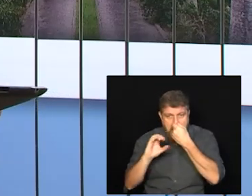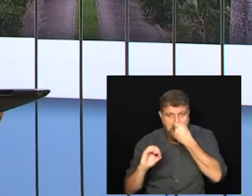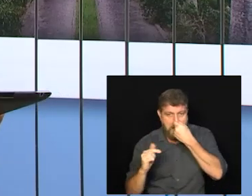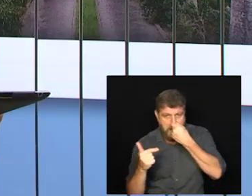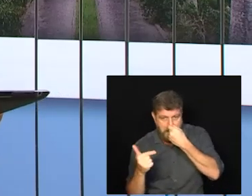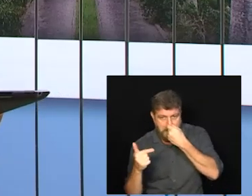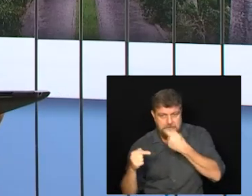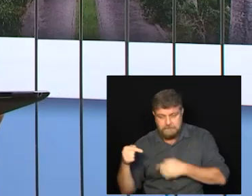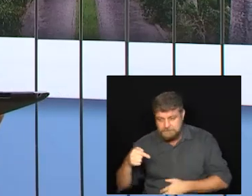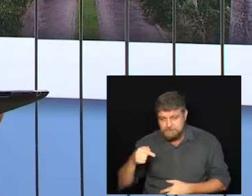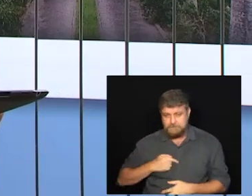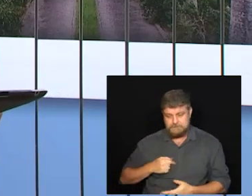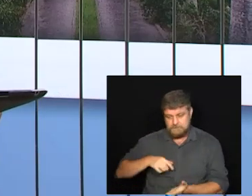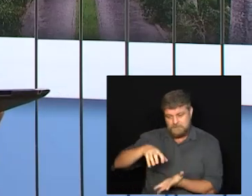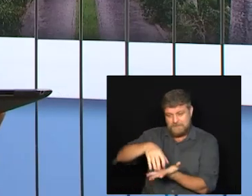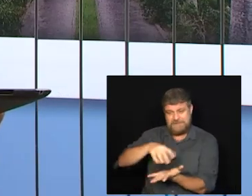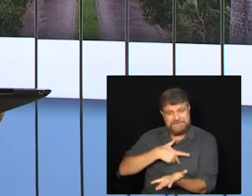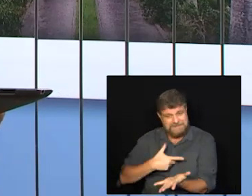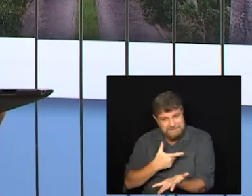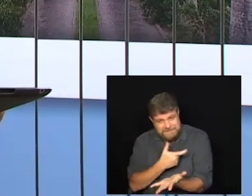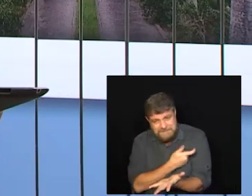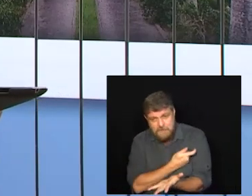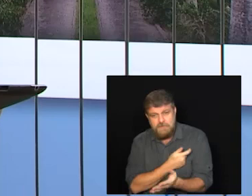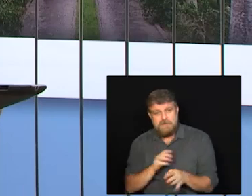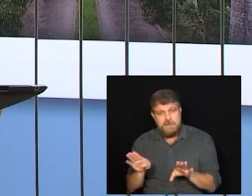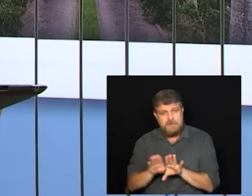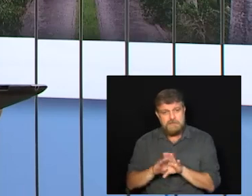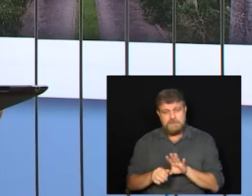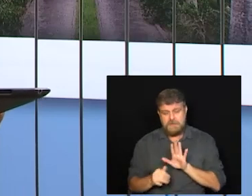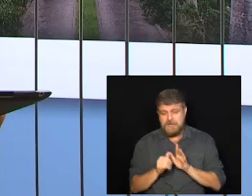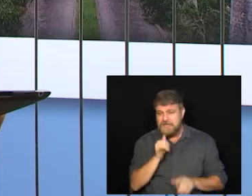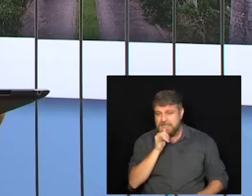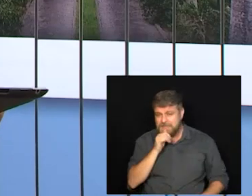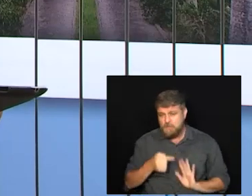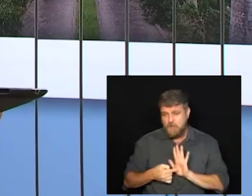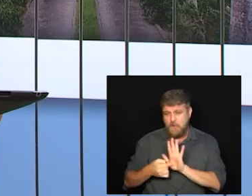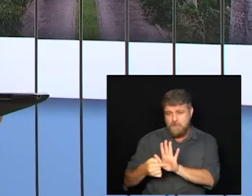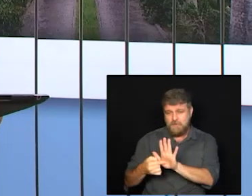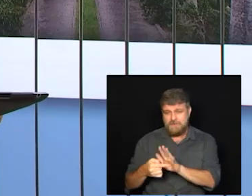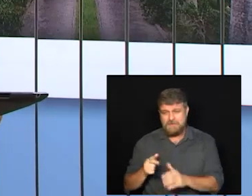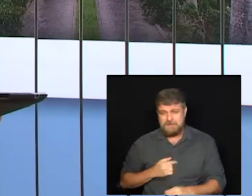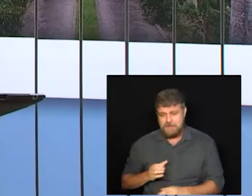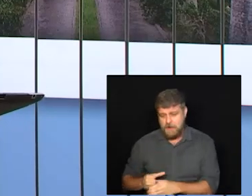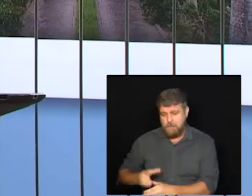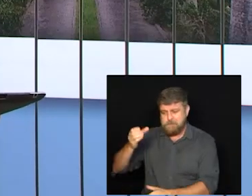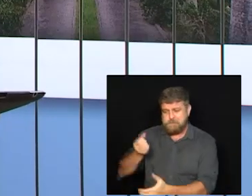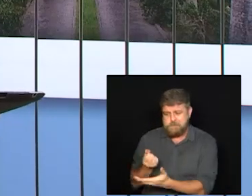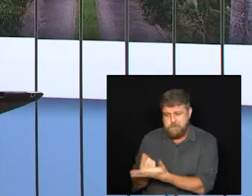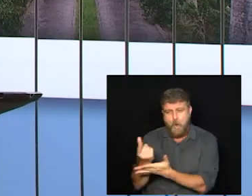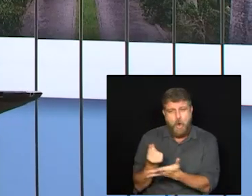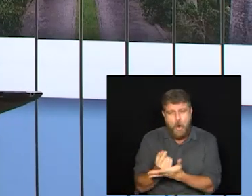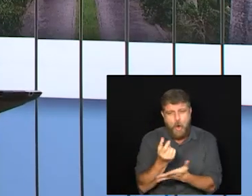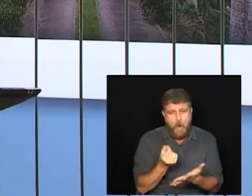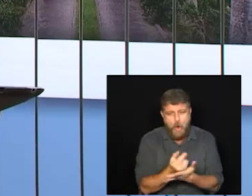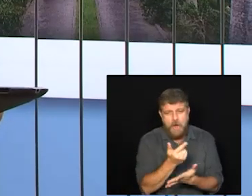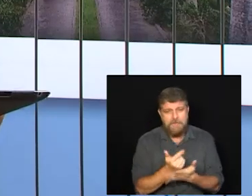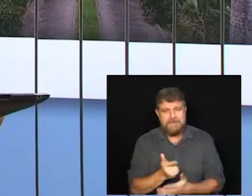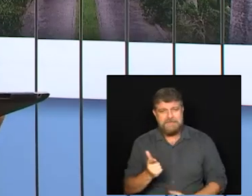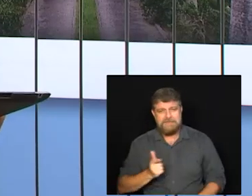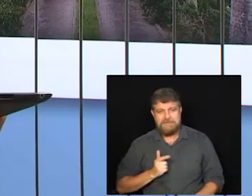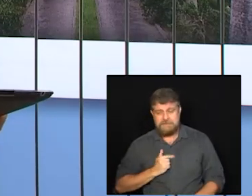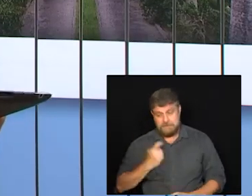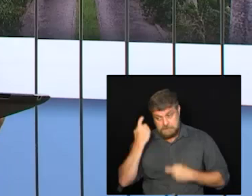saúde, inclusive citou exemplos em que essa utilização, essa compra desse cilindro seria